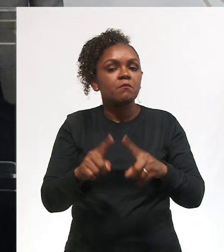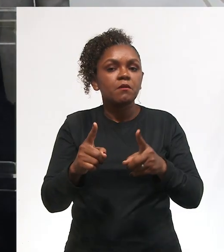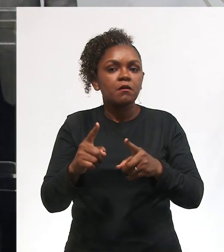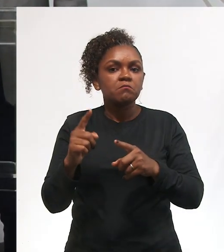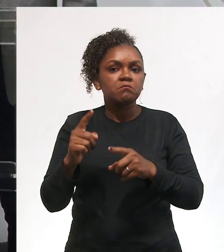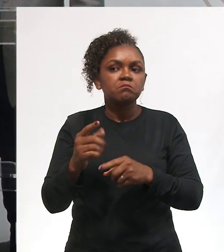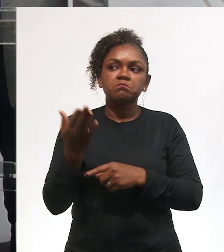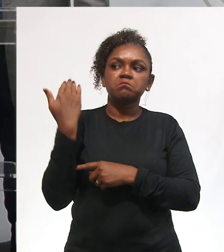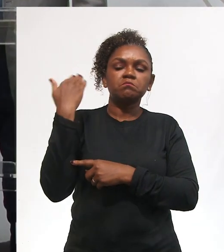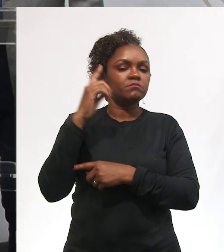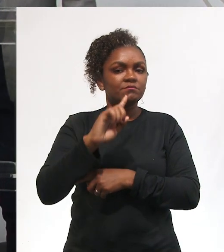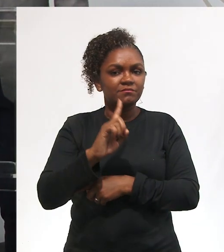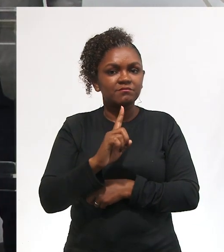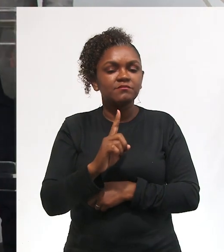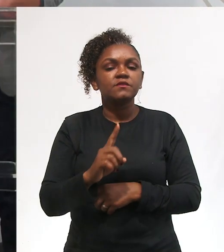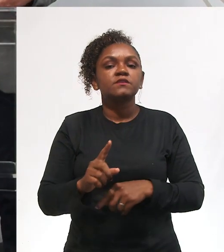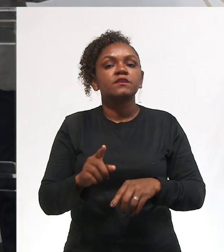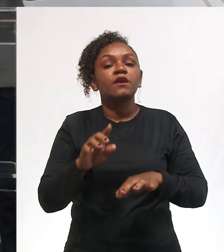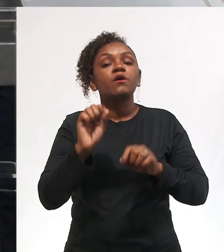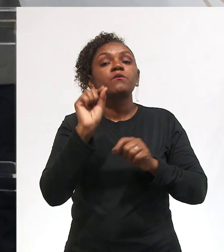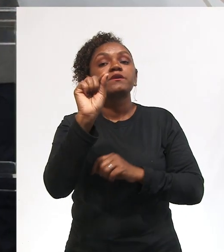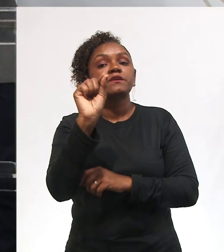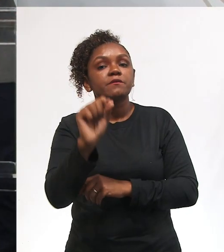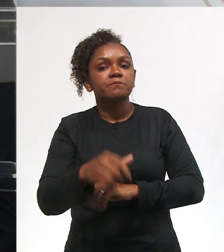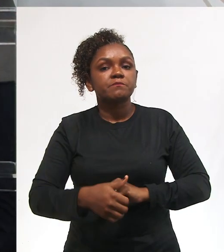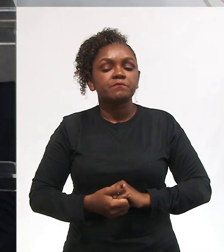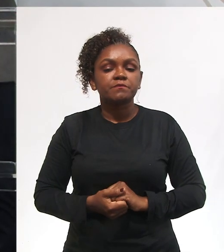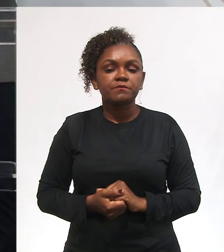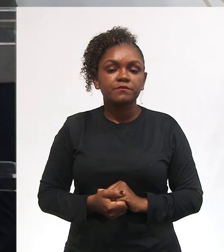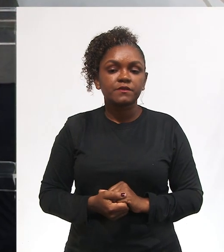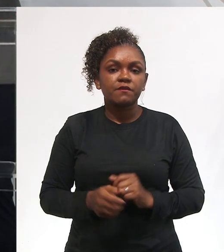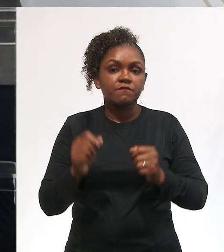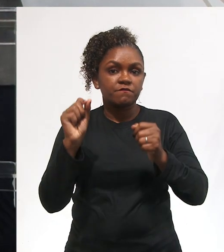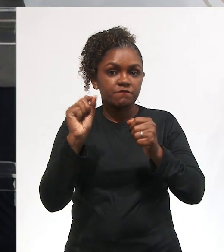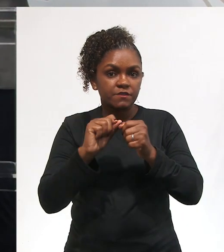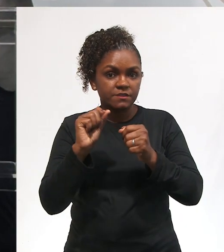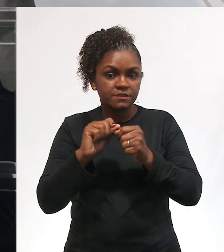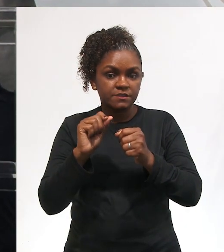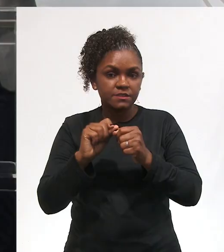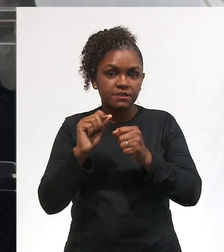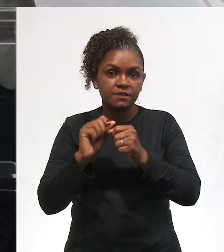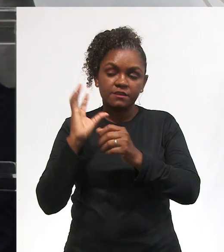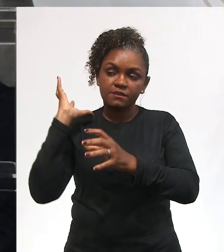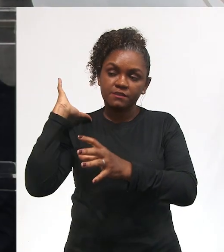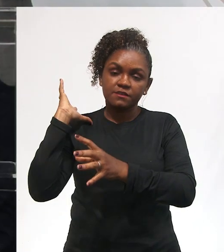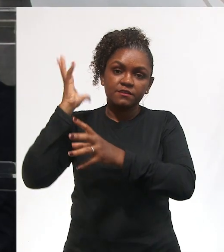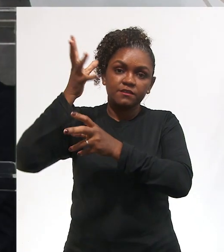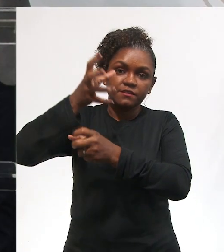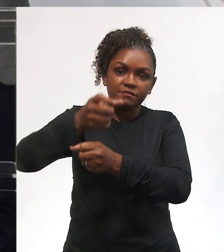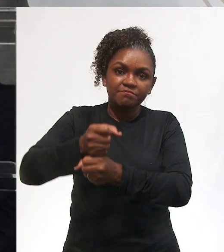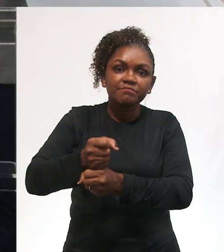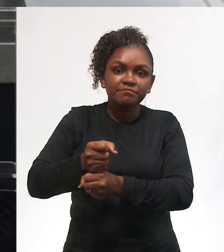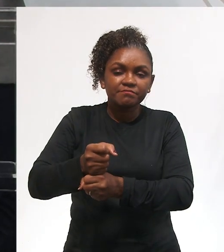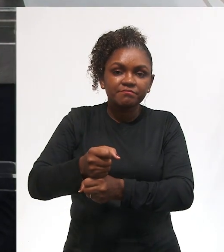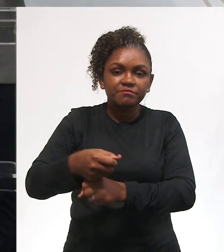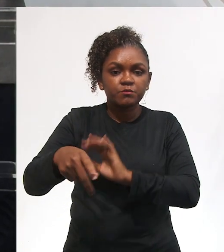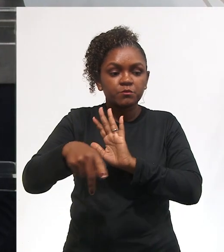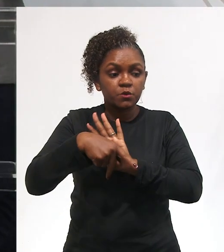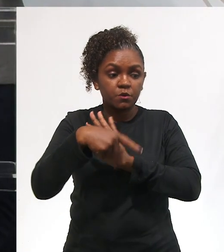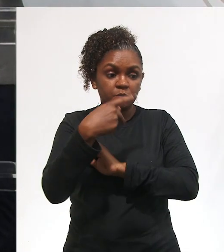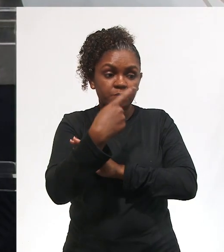assim, um portfólio é você trazer, né, um arcabouço de elementos que esse aluno